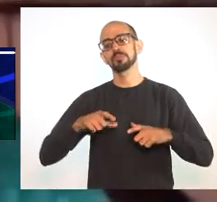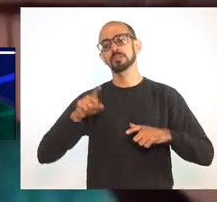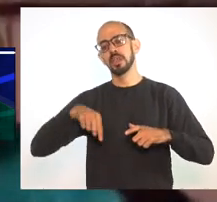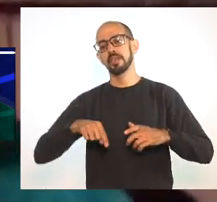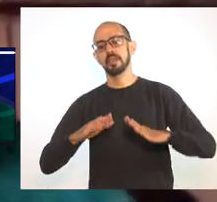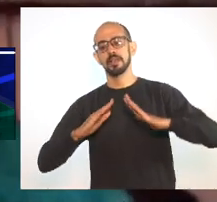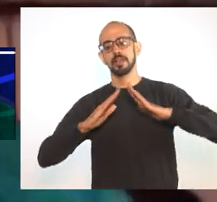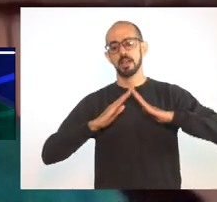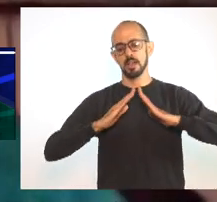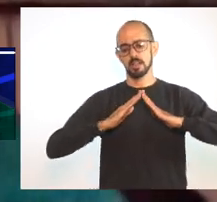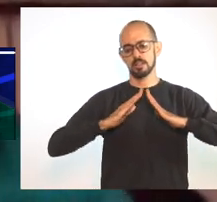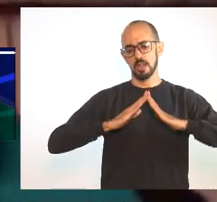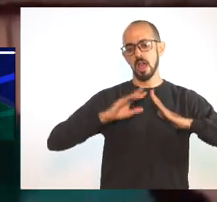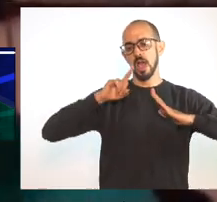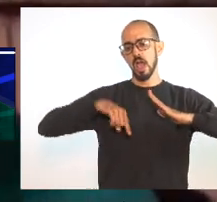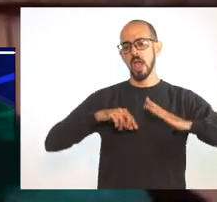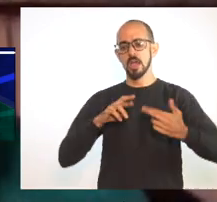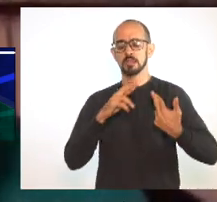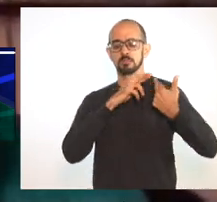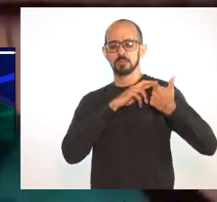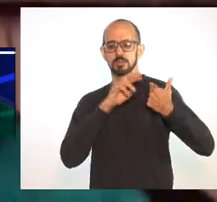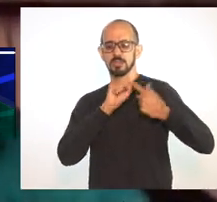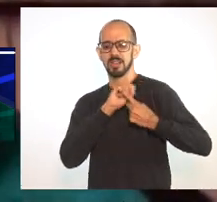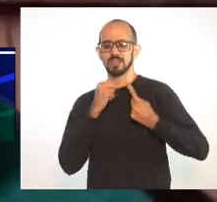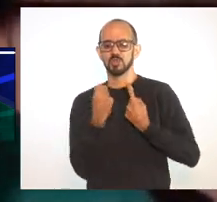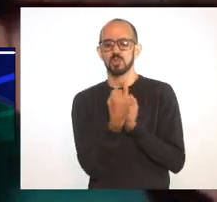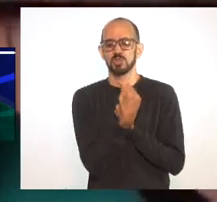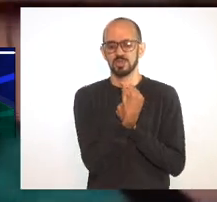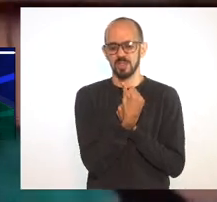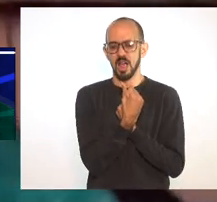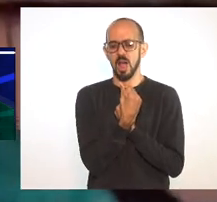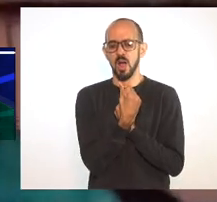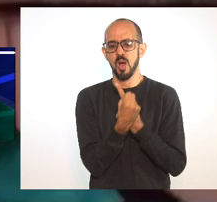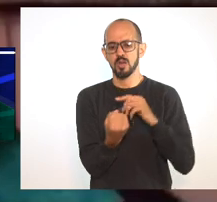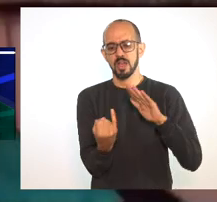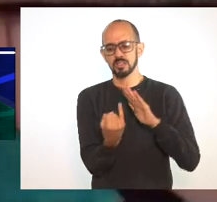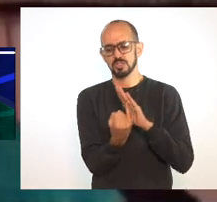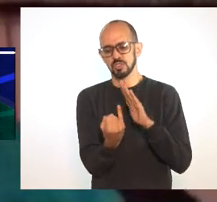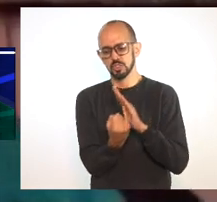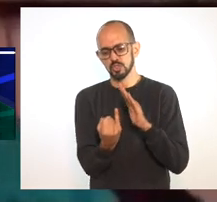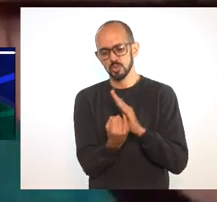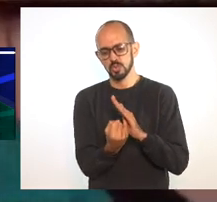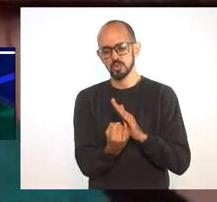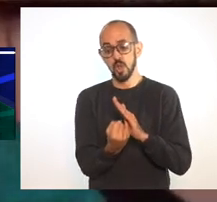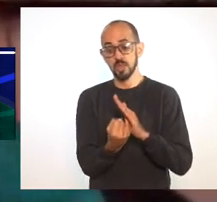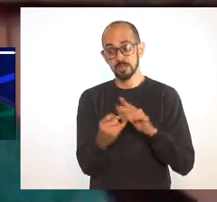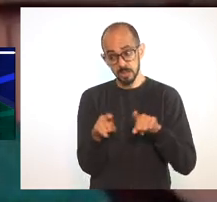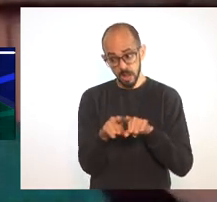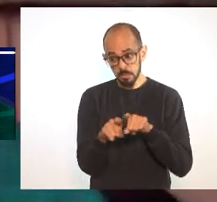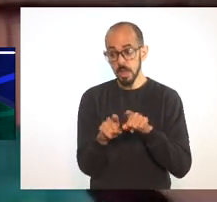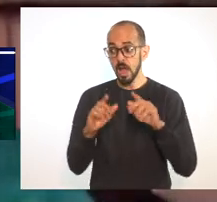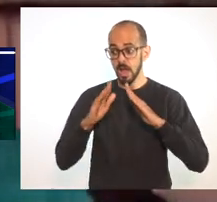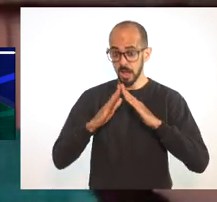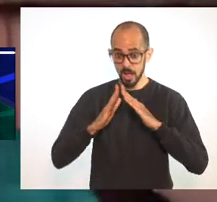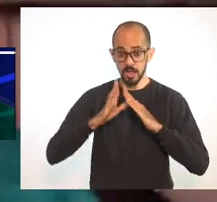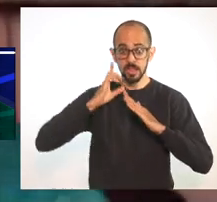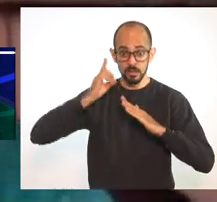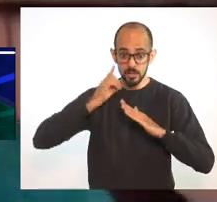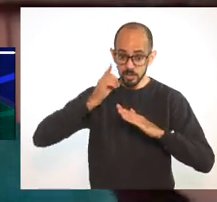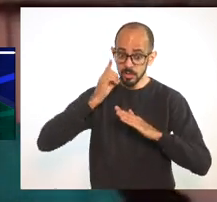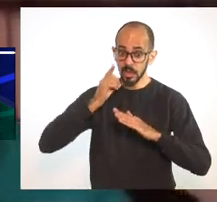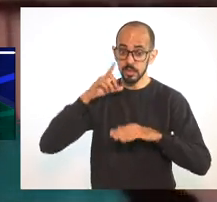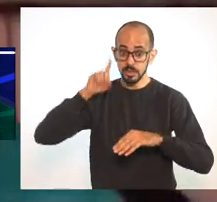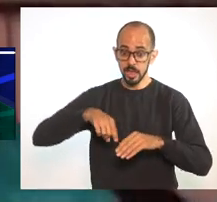é responsabilidade de toda a sociedade, das suas instituições, garantir a vida das mulheres.